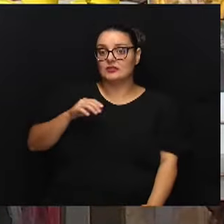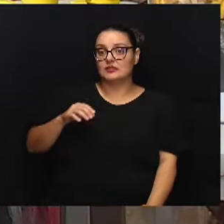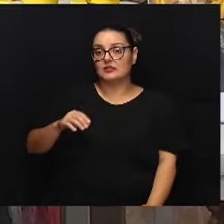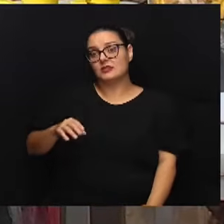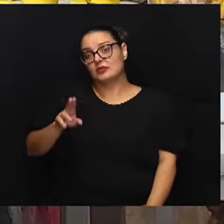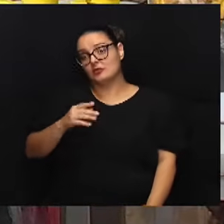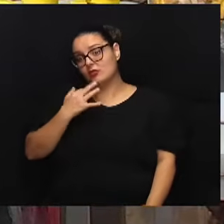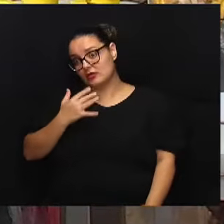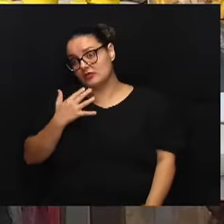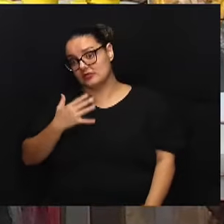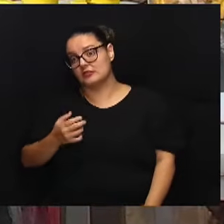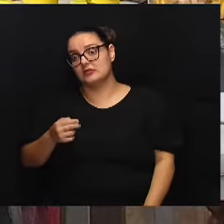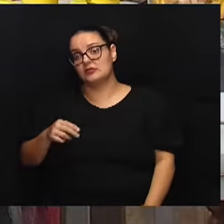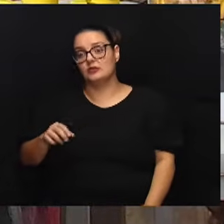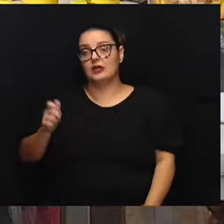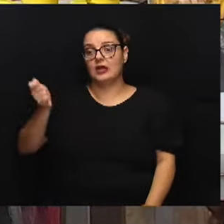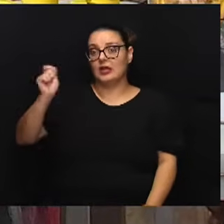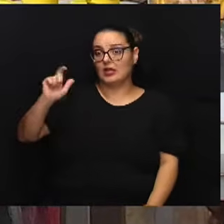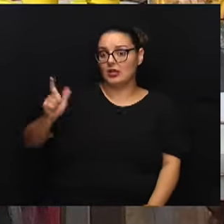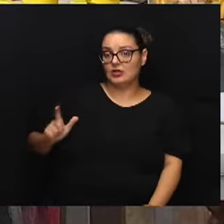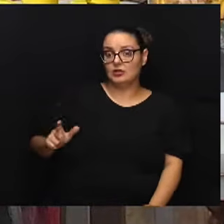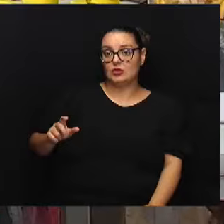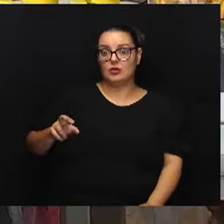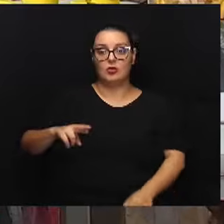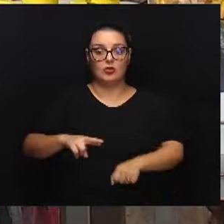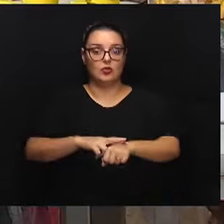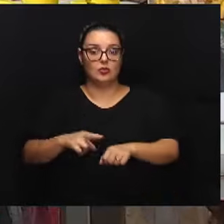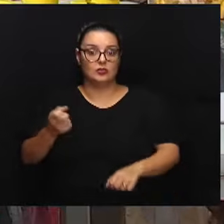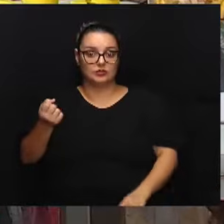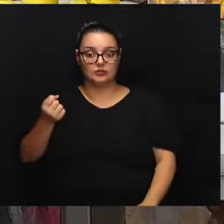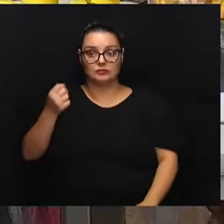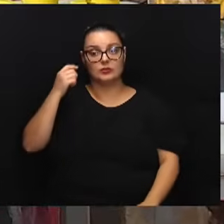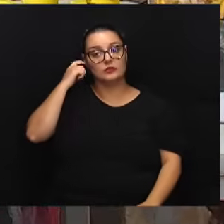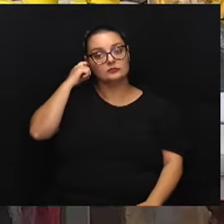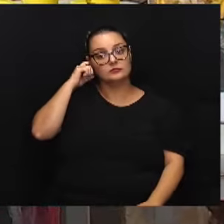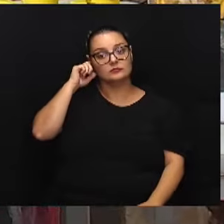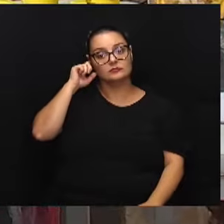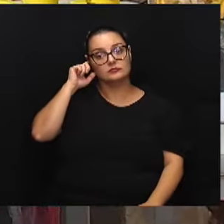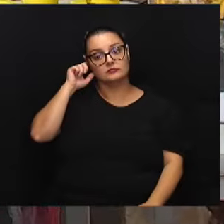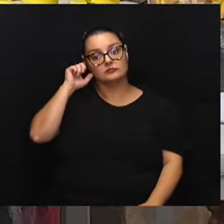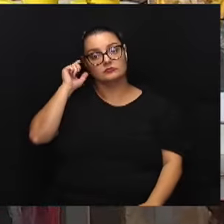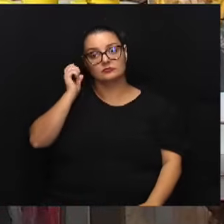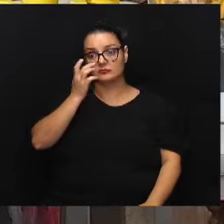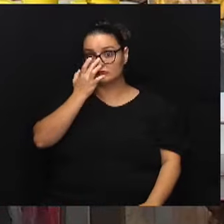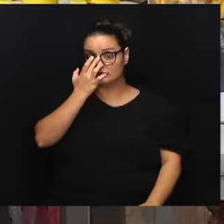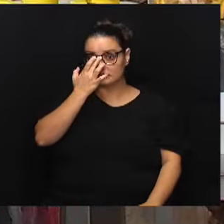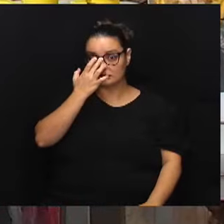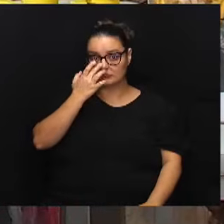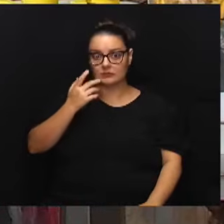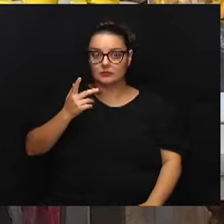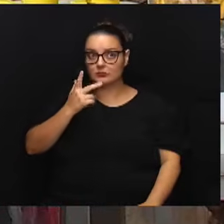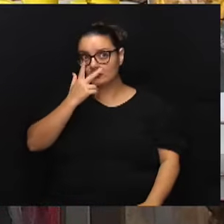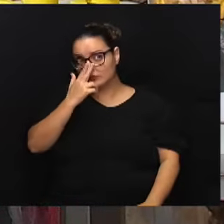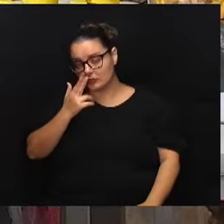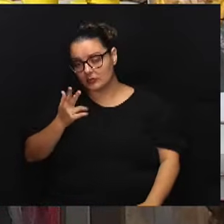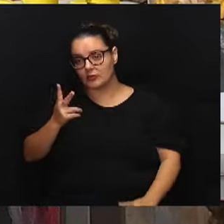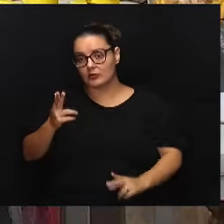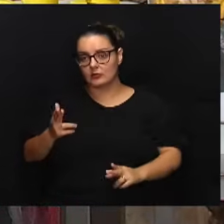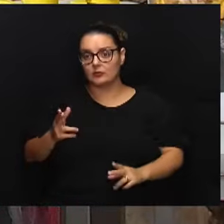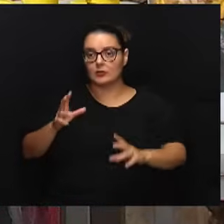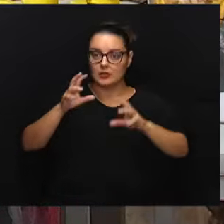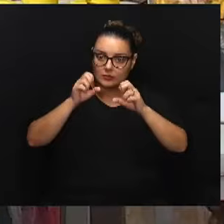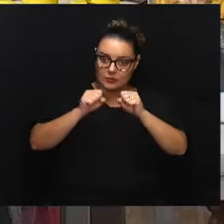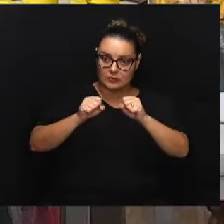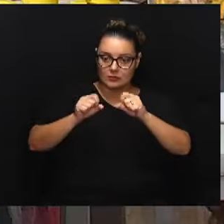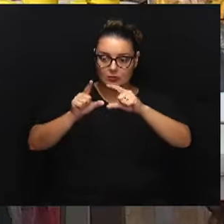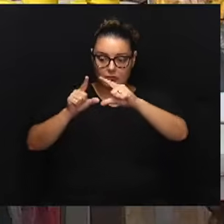cores frias, usar azul, roxo e o branco, é praticamente a mesma coisa, só que vira noite. Tá? Vocês podem fazer de lua,